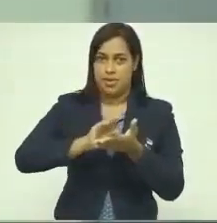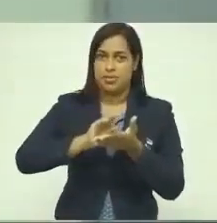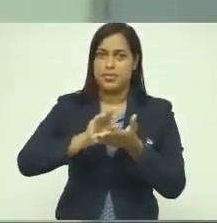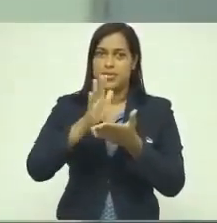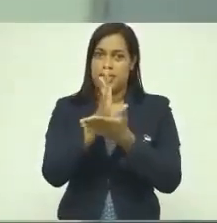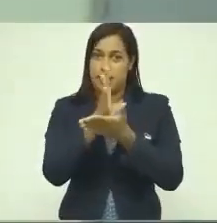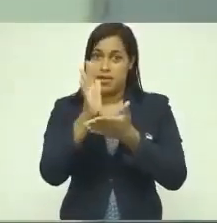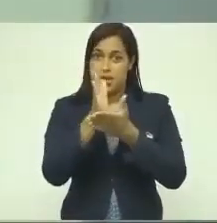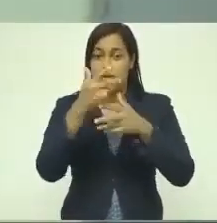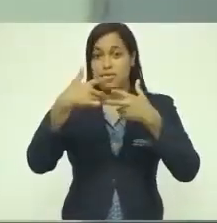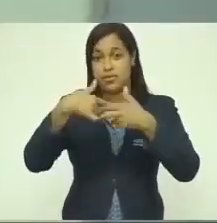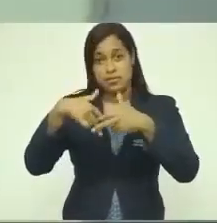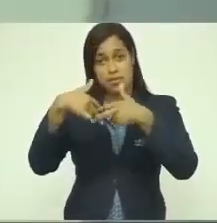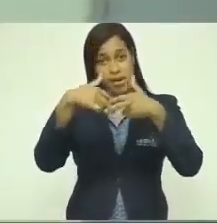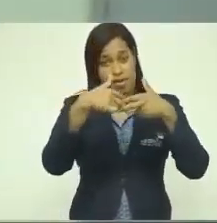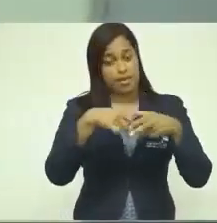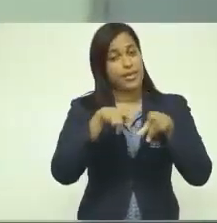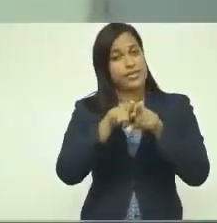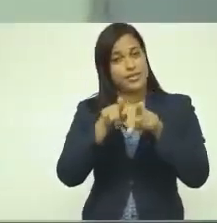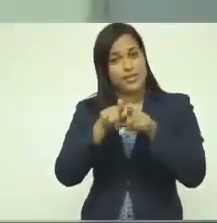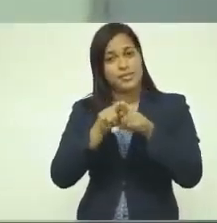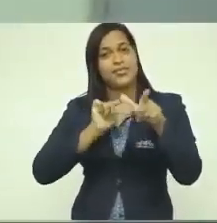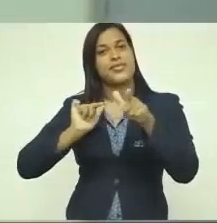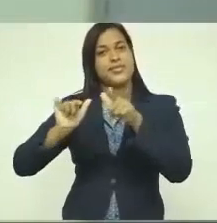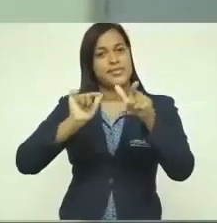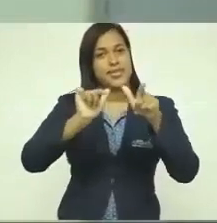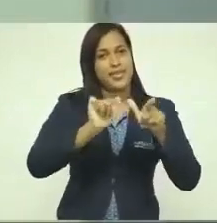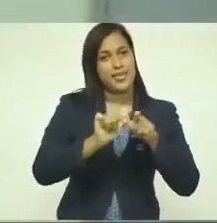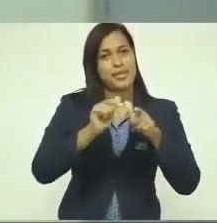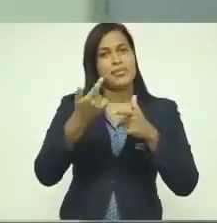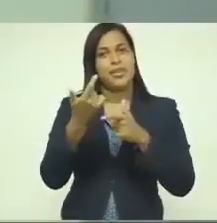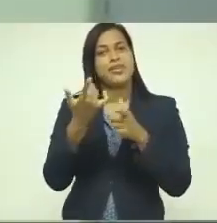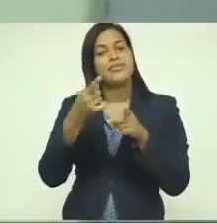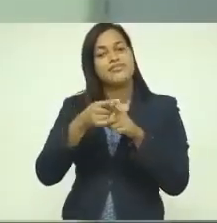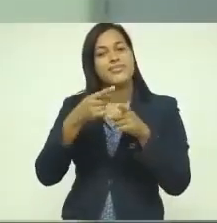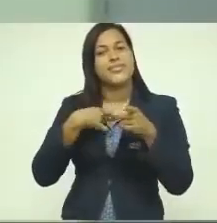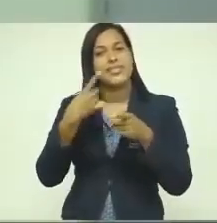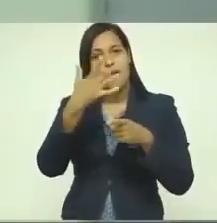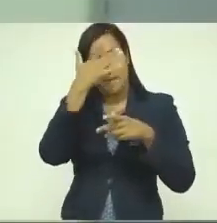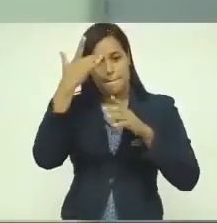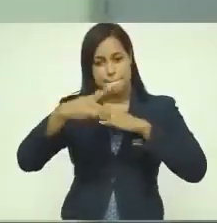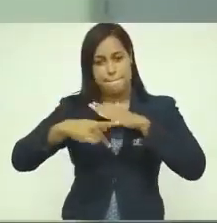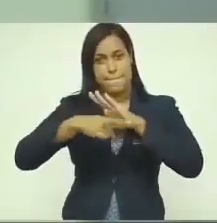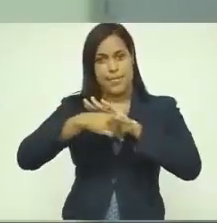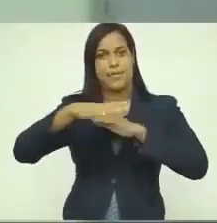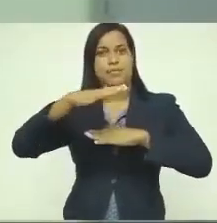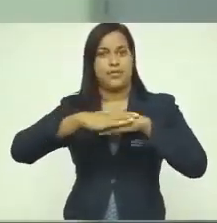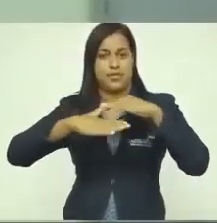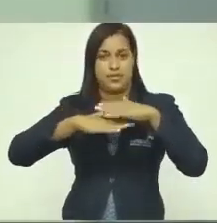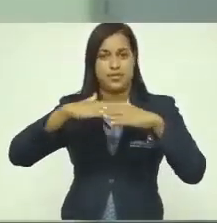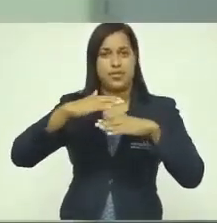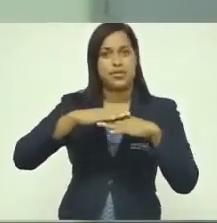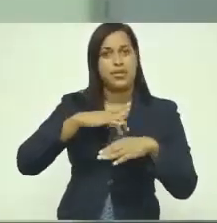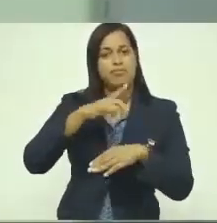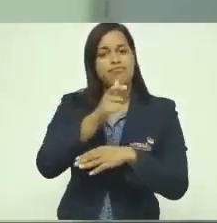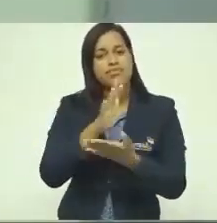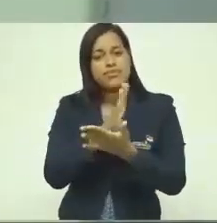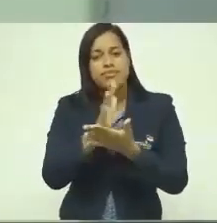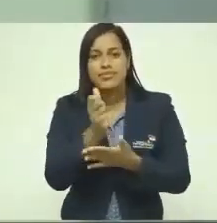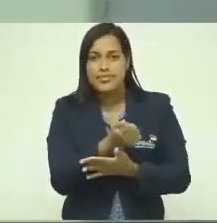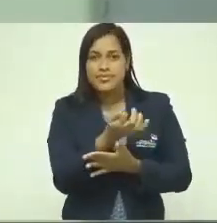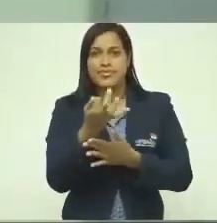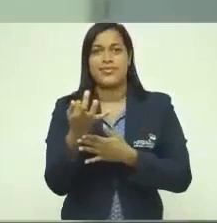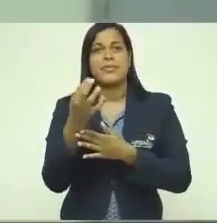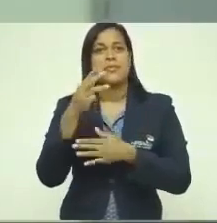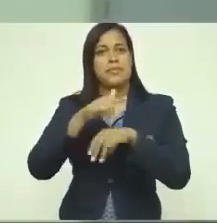as máquinas e os equipamentos e o trabalho, que é a mão de obra. Então, no mercado de fatores existe